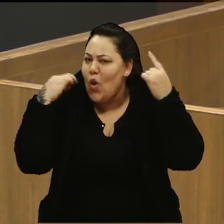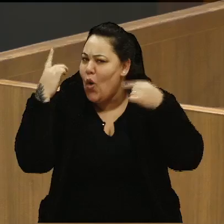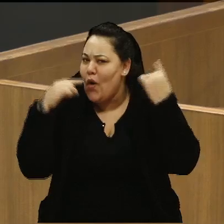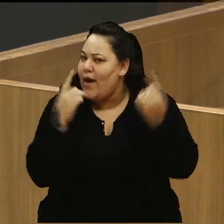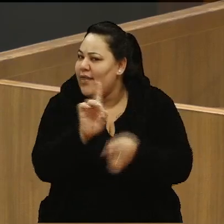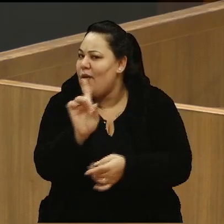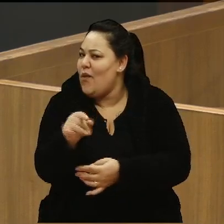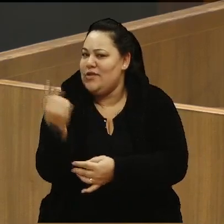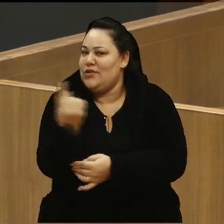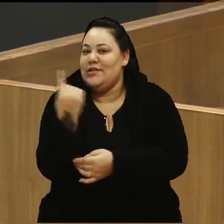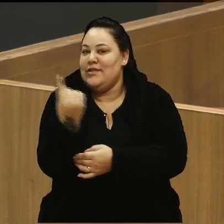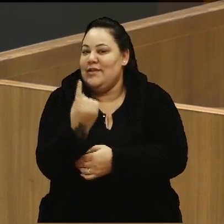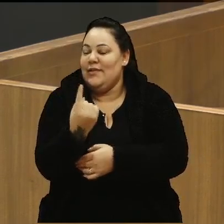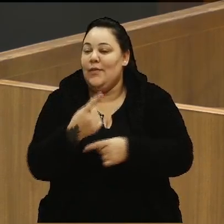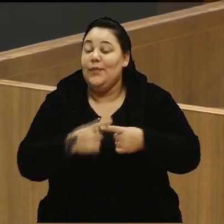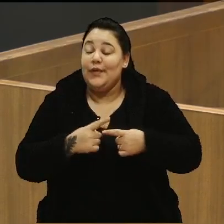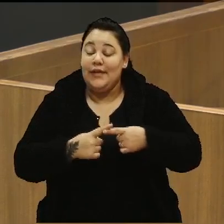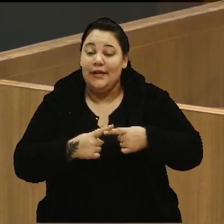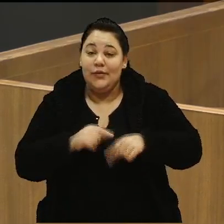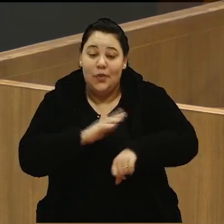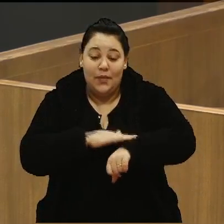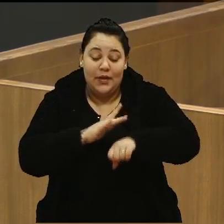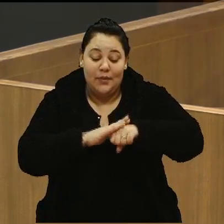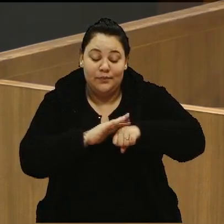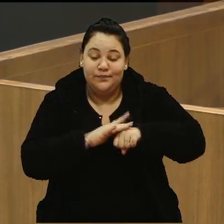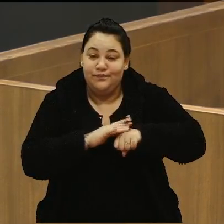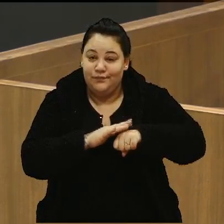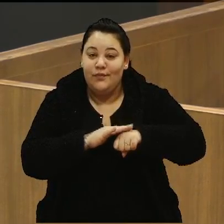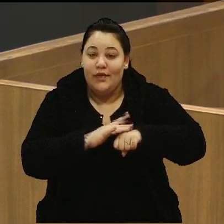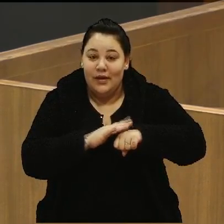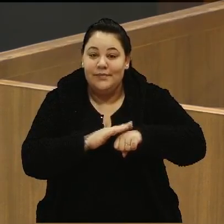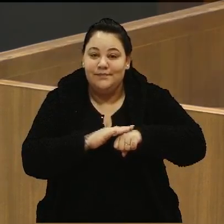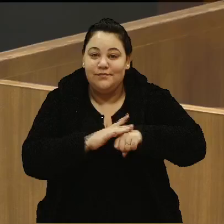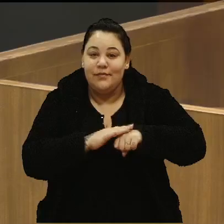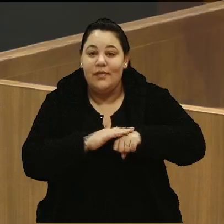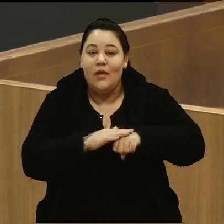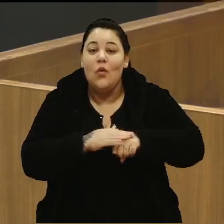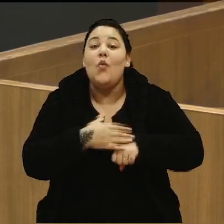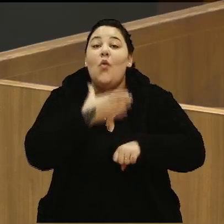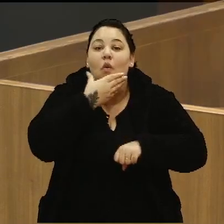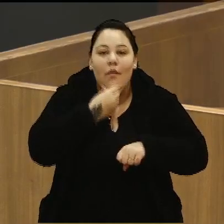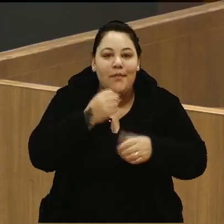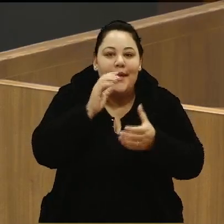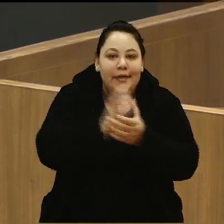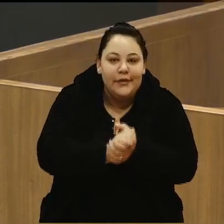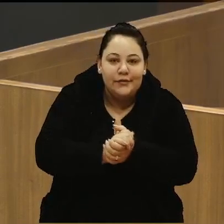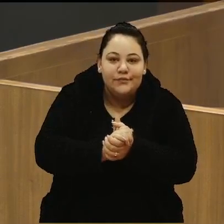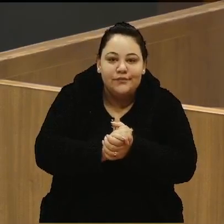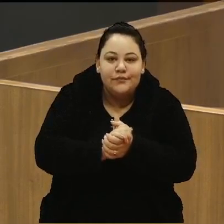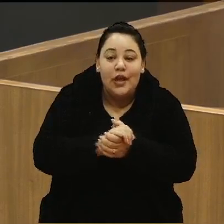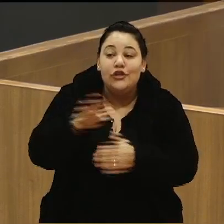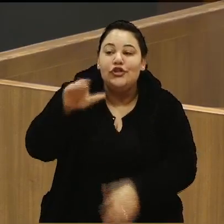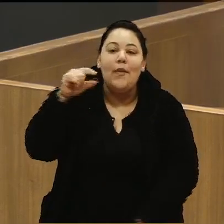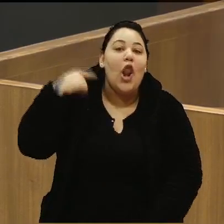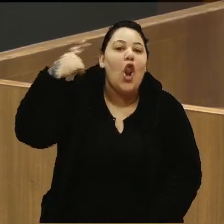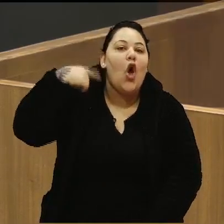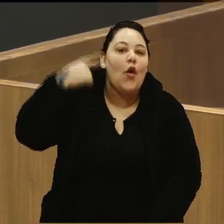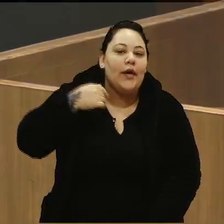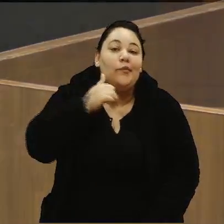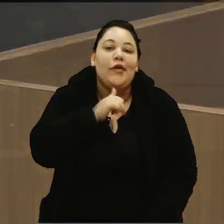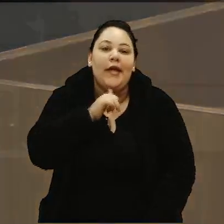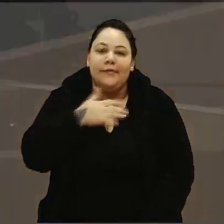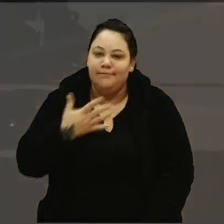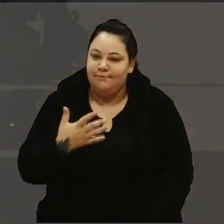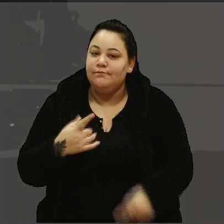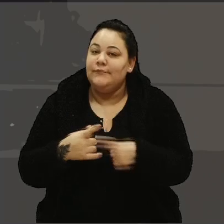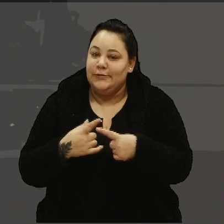adoecida, ela é chamada de louca, né? Pelo próprio agressor, né? Você está tão adoecida que parece que você está louca, né?